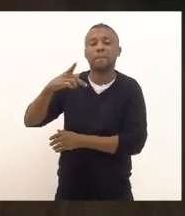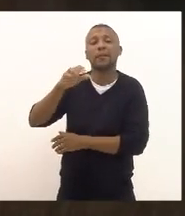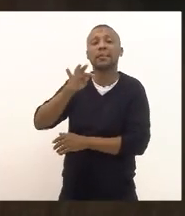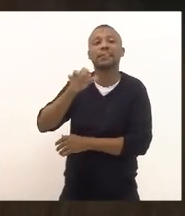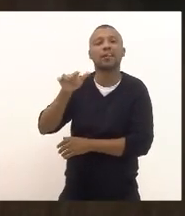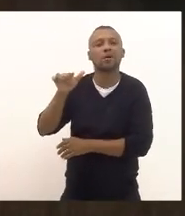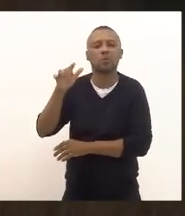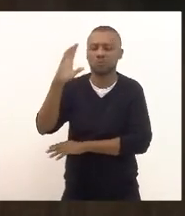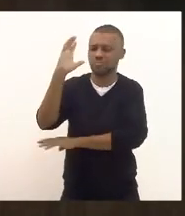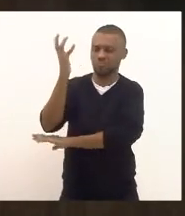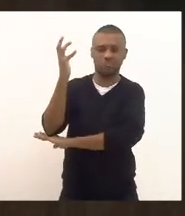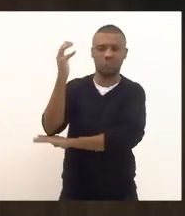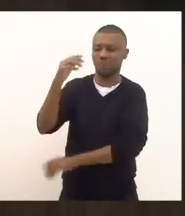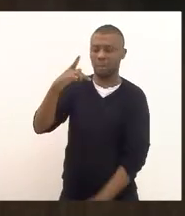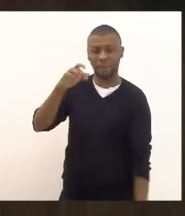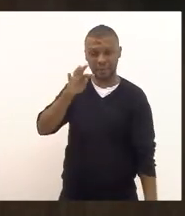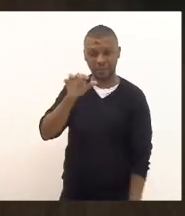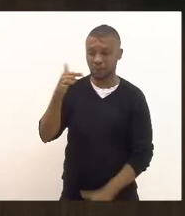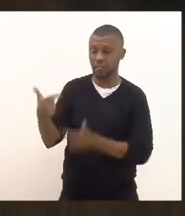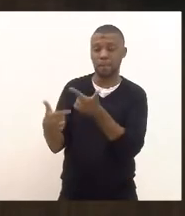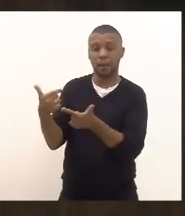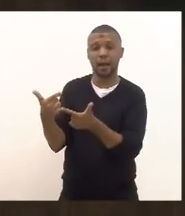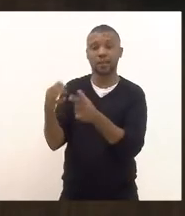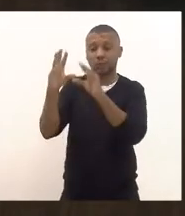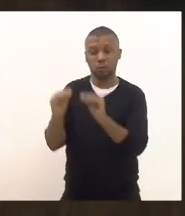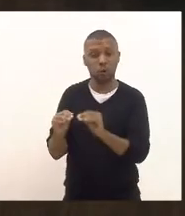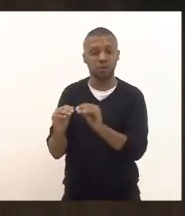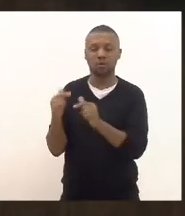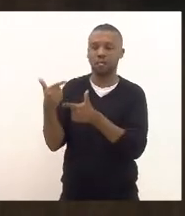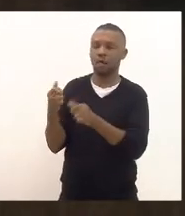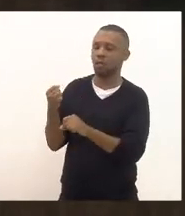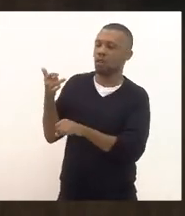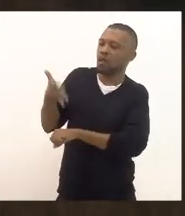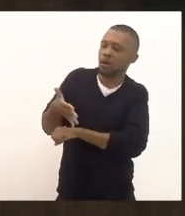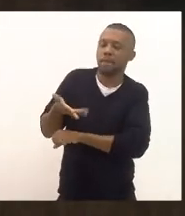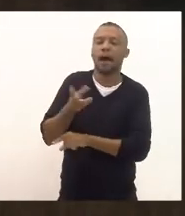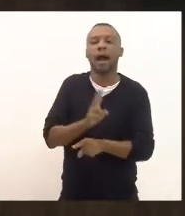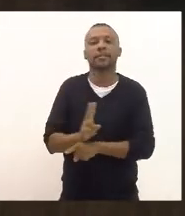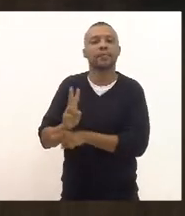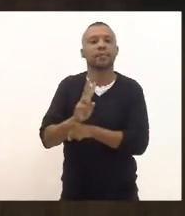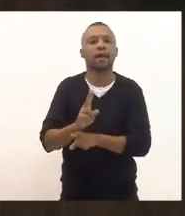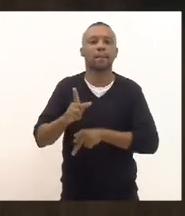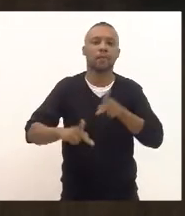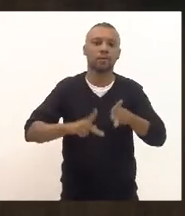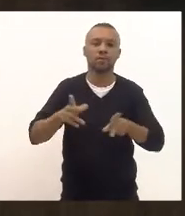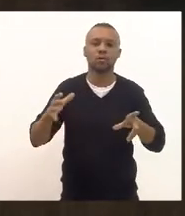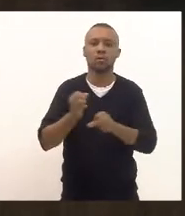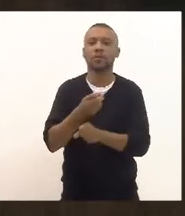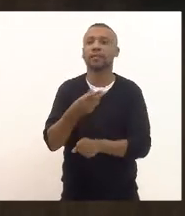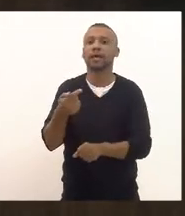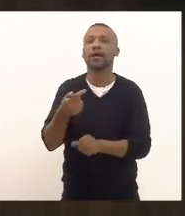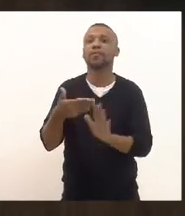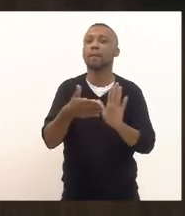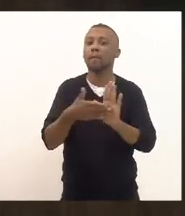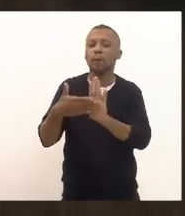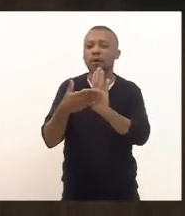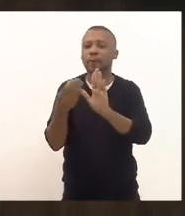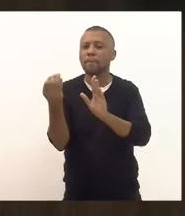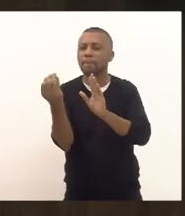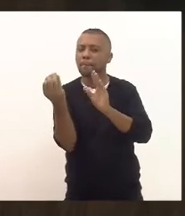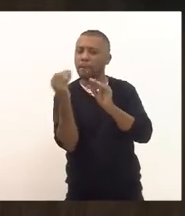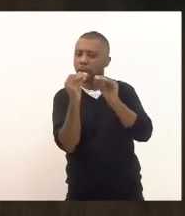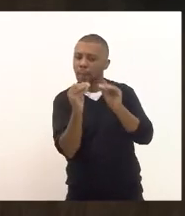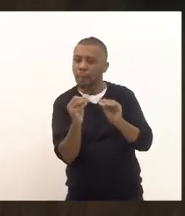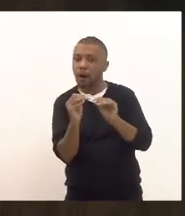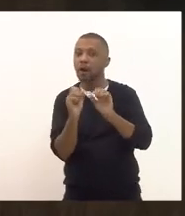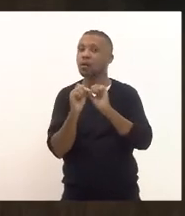população essas 37 medidas é o que colocar aquelas